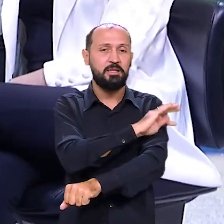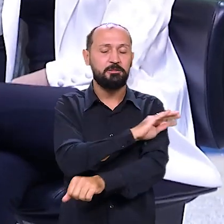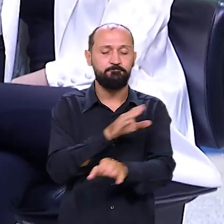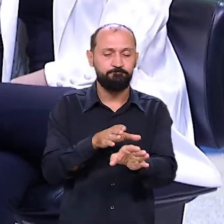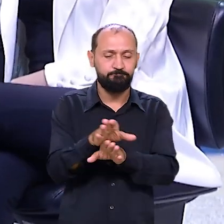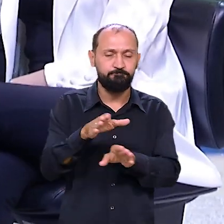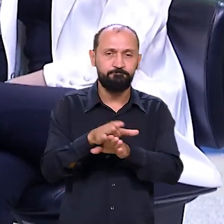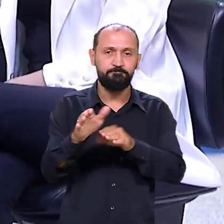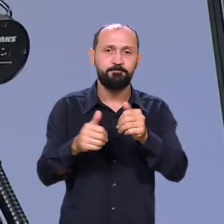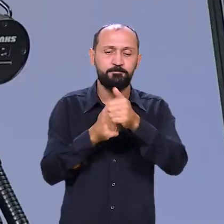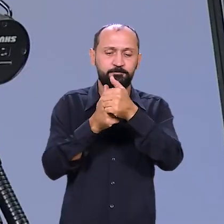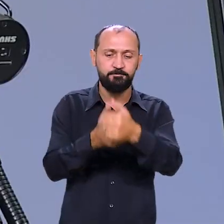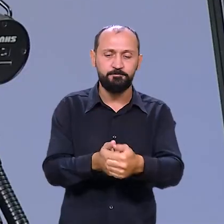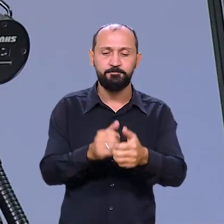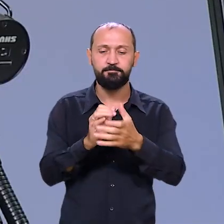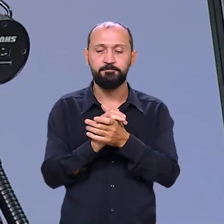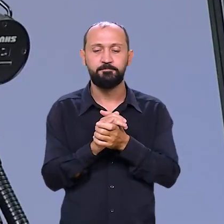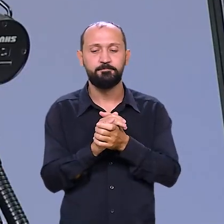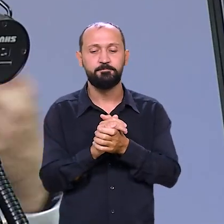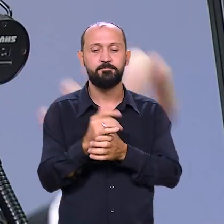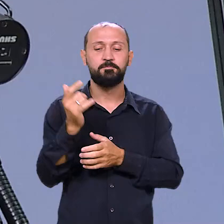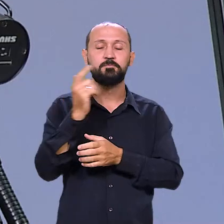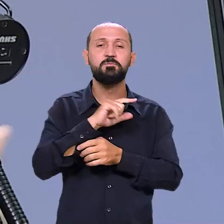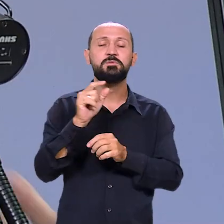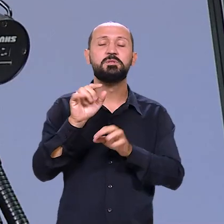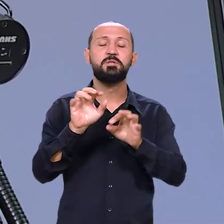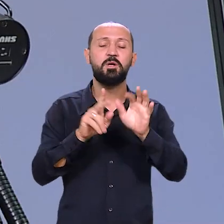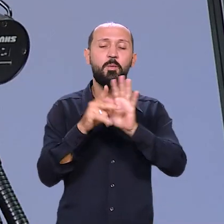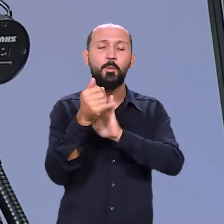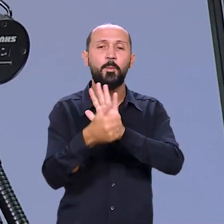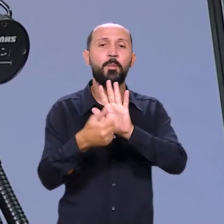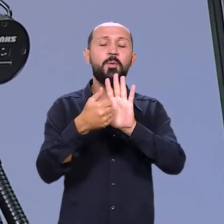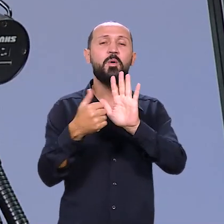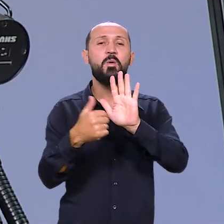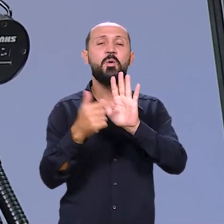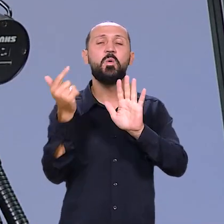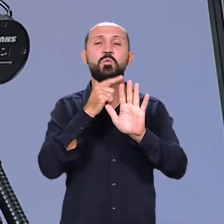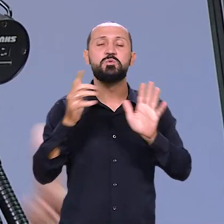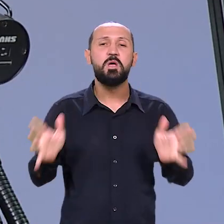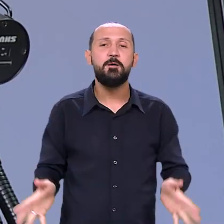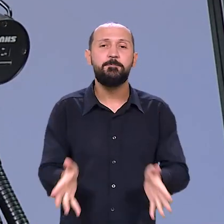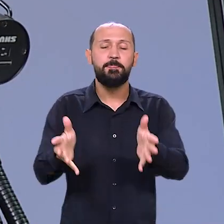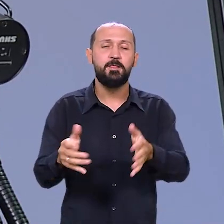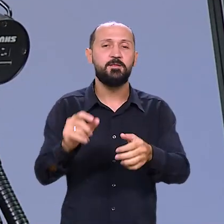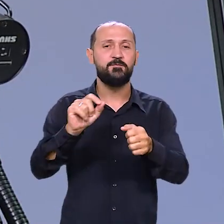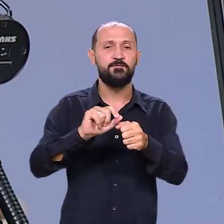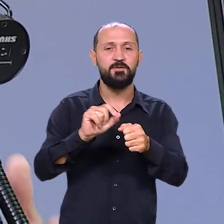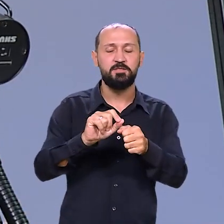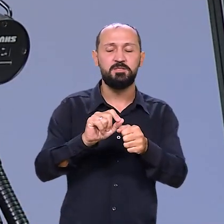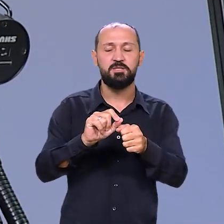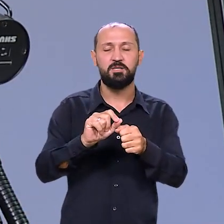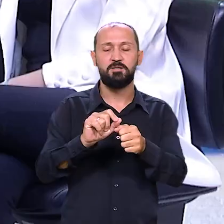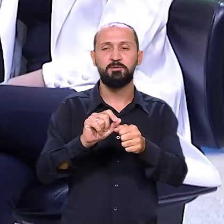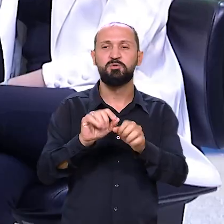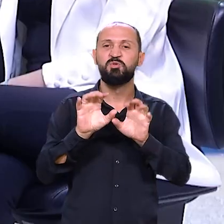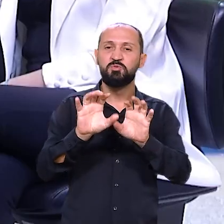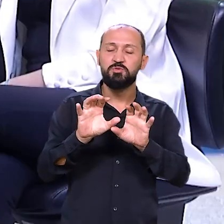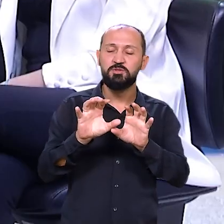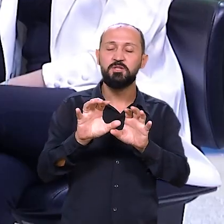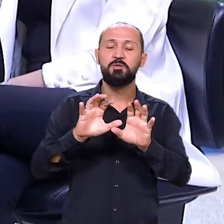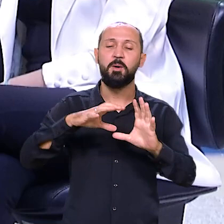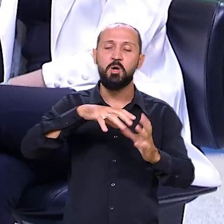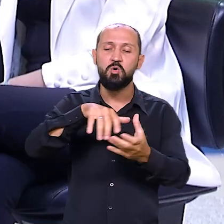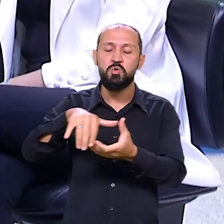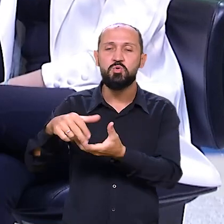técnica a esses assentamentos para poder ter programas que possam incentivar a produção de uma forma